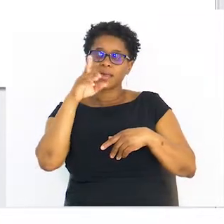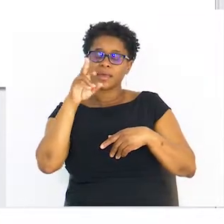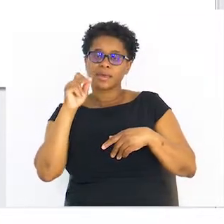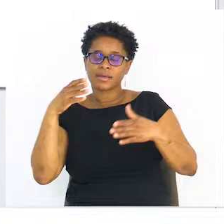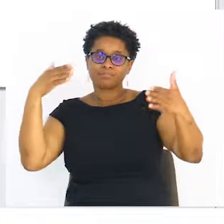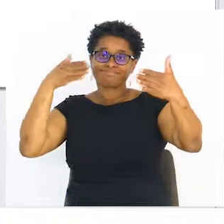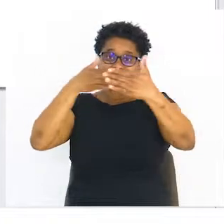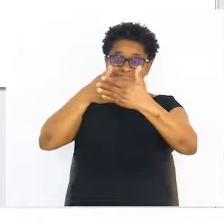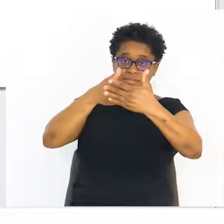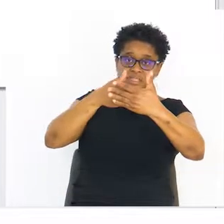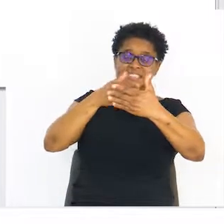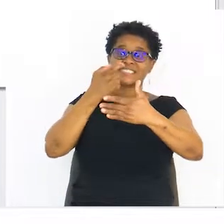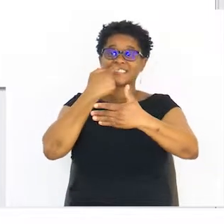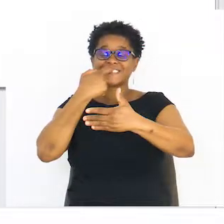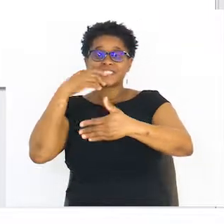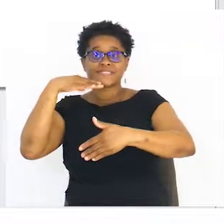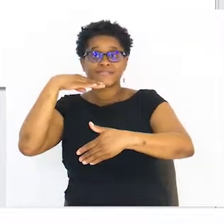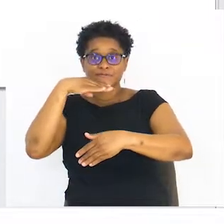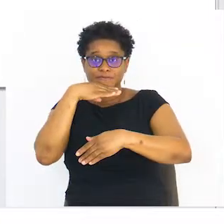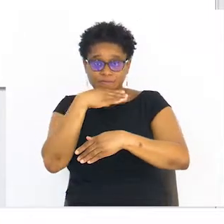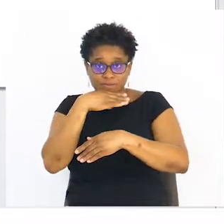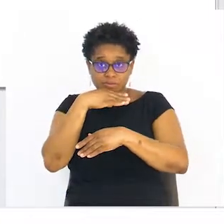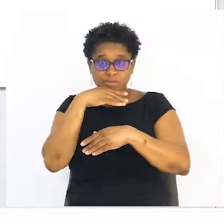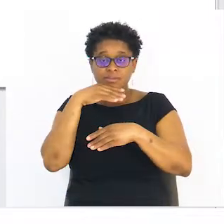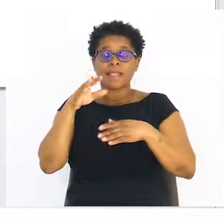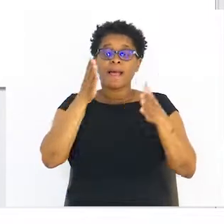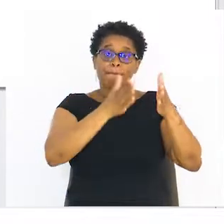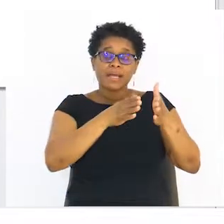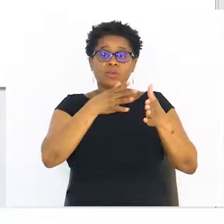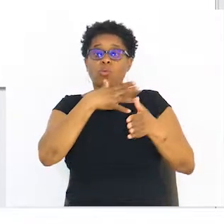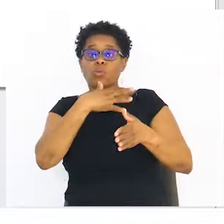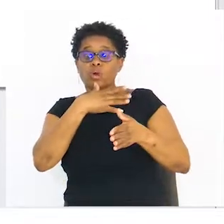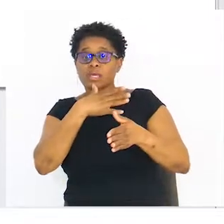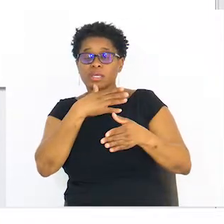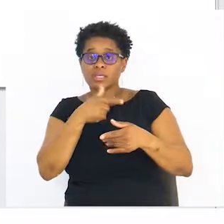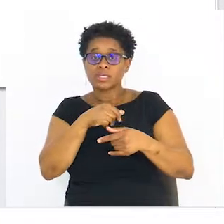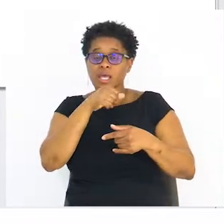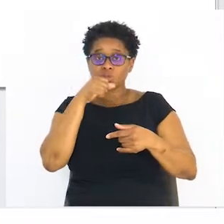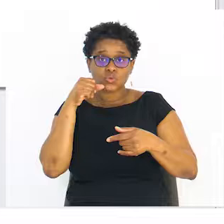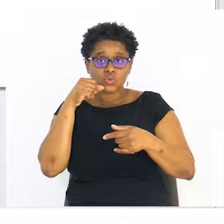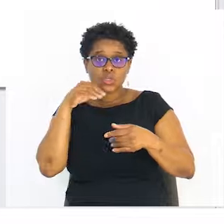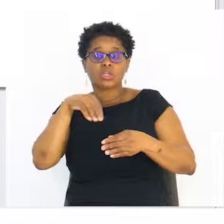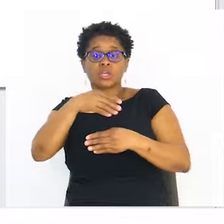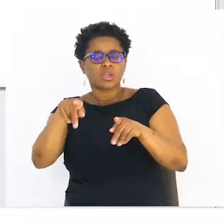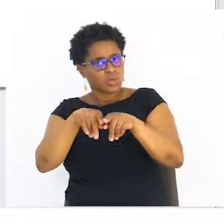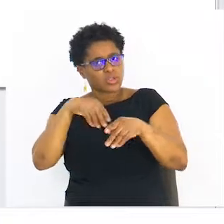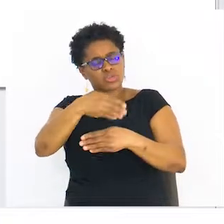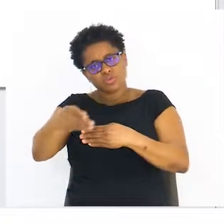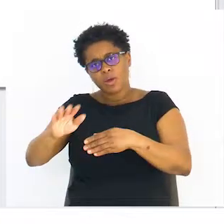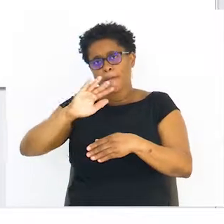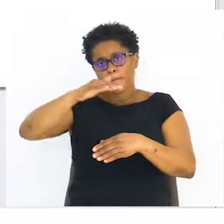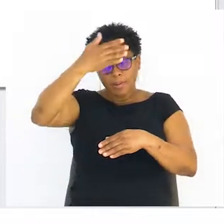gelo. A parte colorida azul significa distribuição dos primeiros